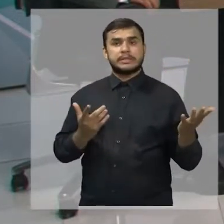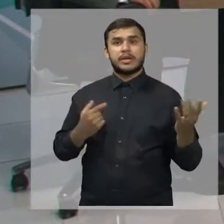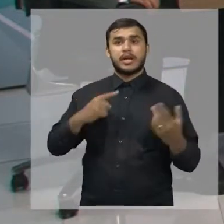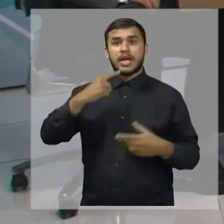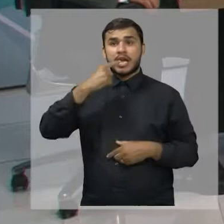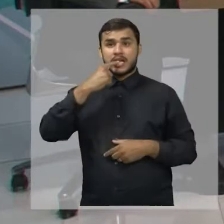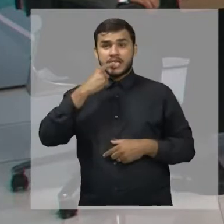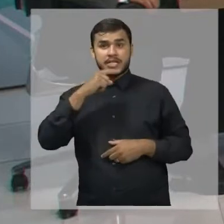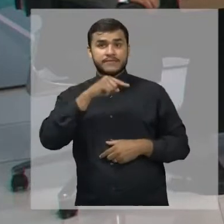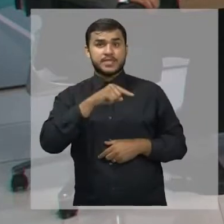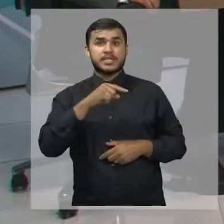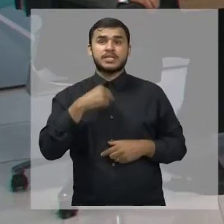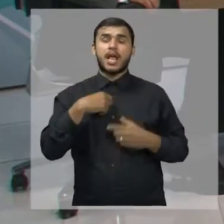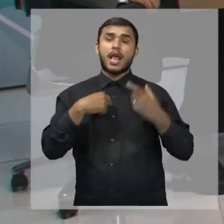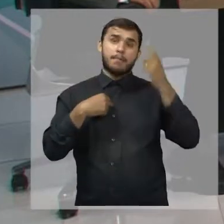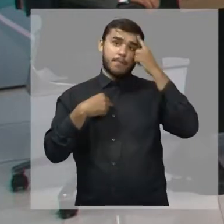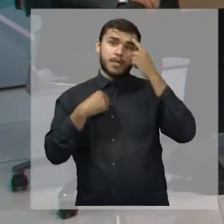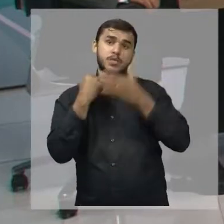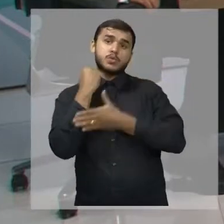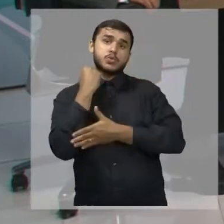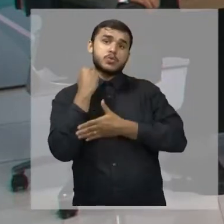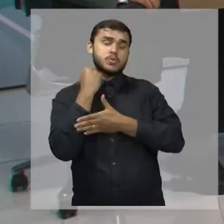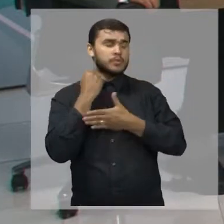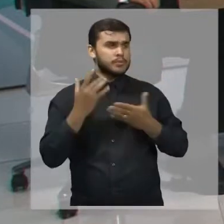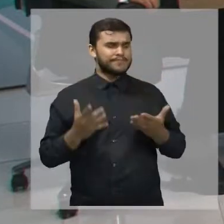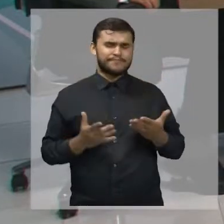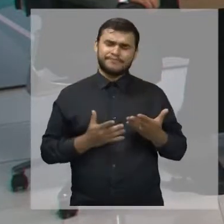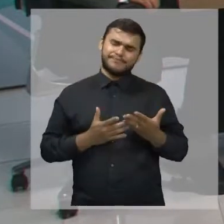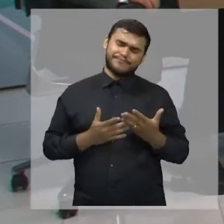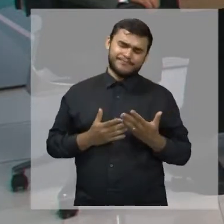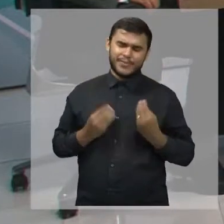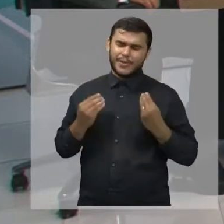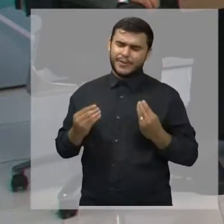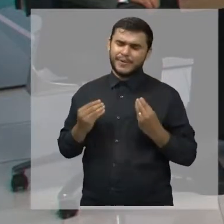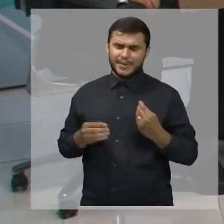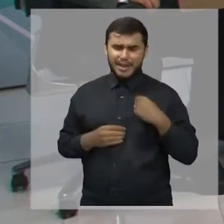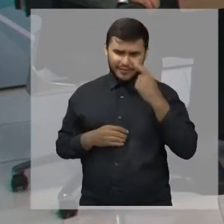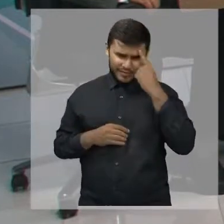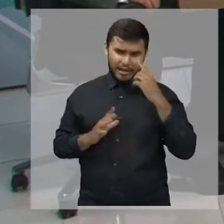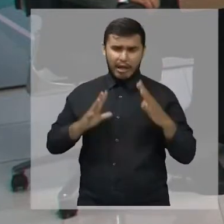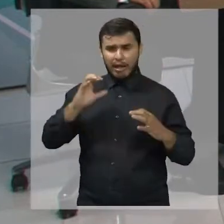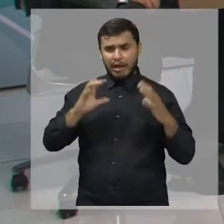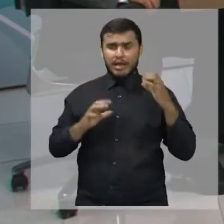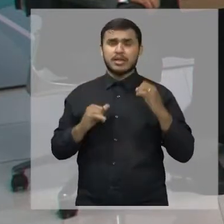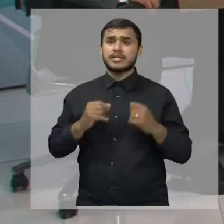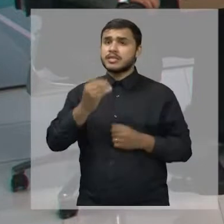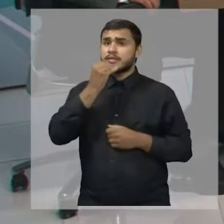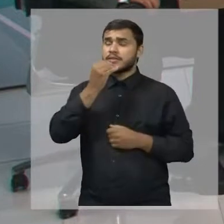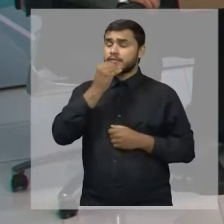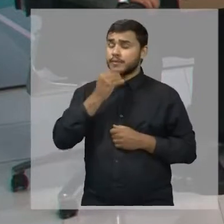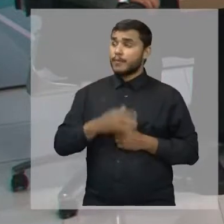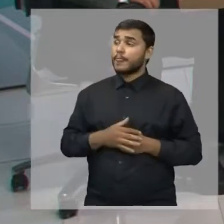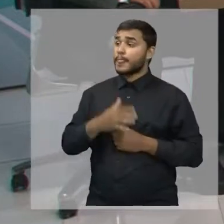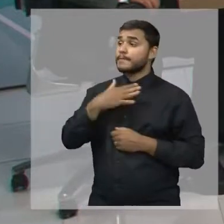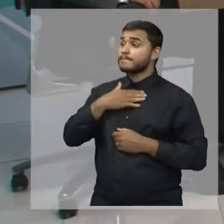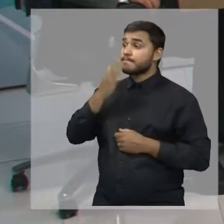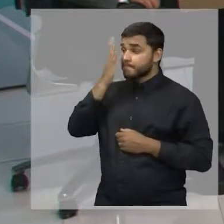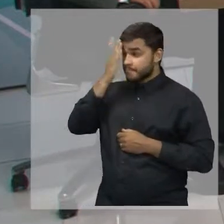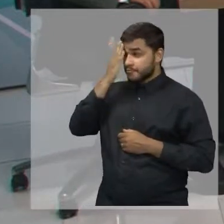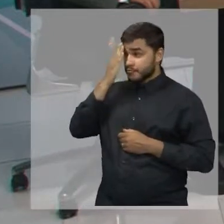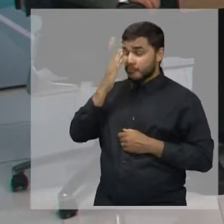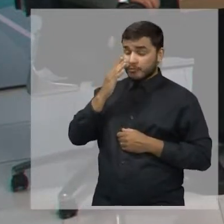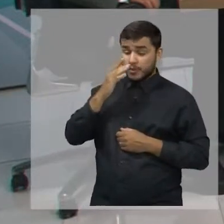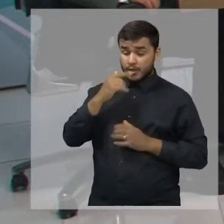pseudo-salomônica a pior possível. Eu acho que eles devem discutir as teses e a gente partir. O artigo diz, ninguém poderá ser